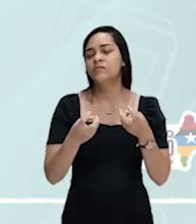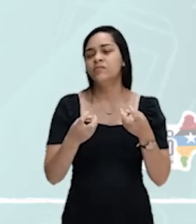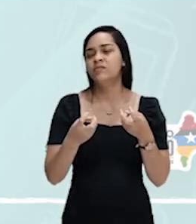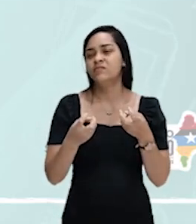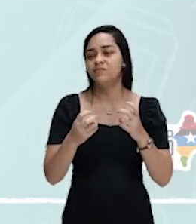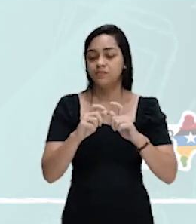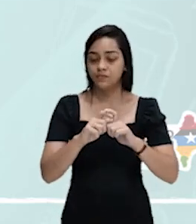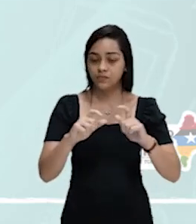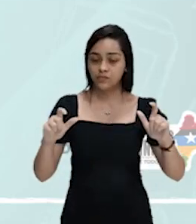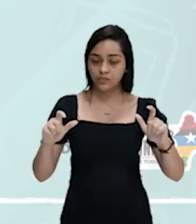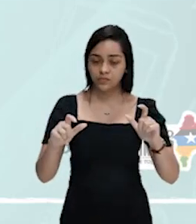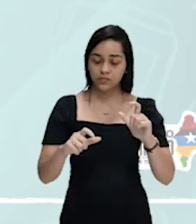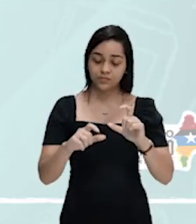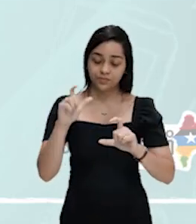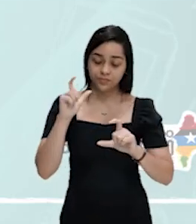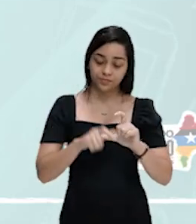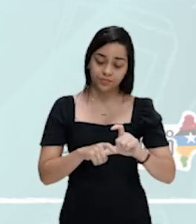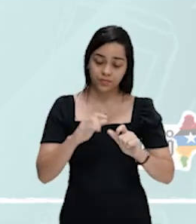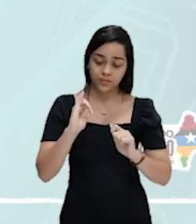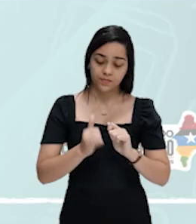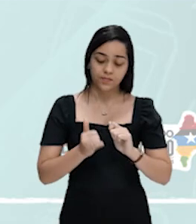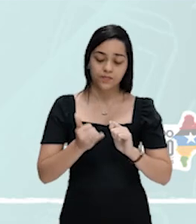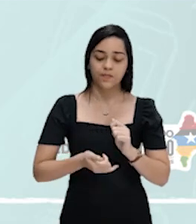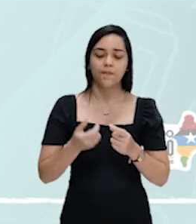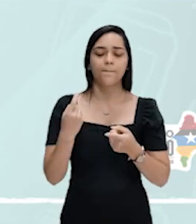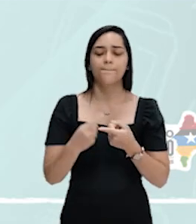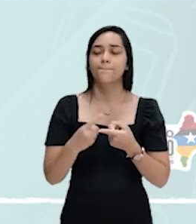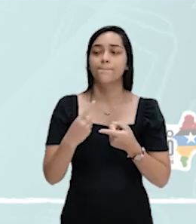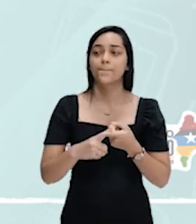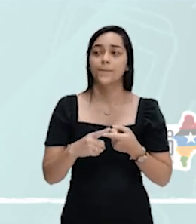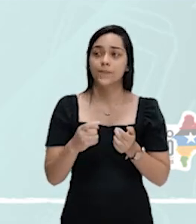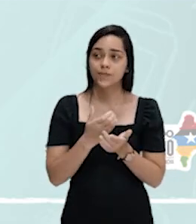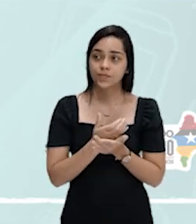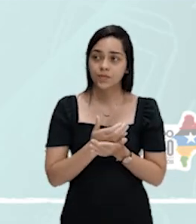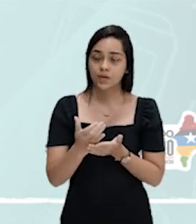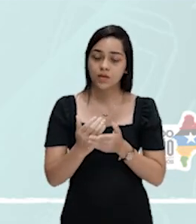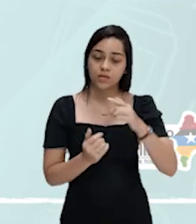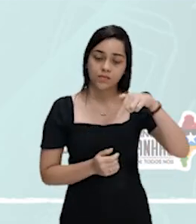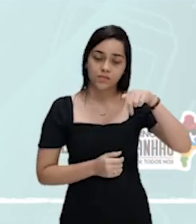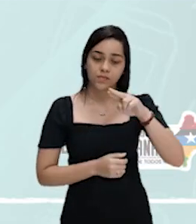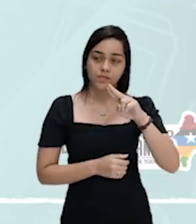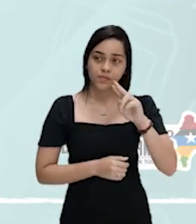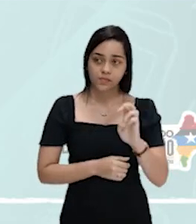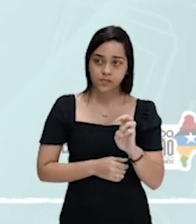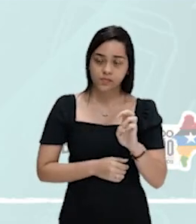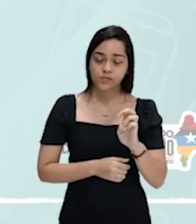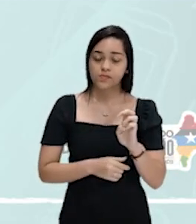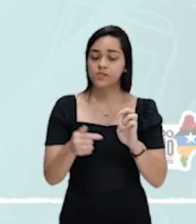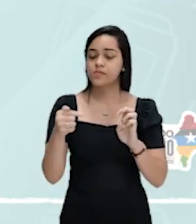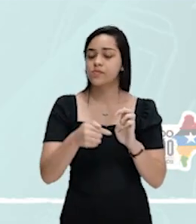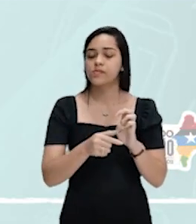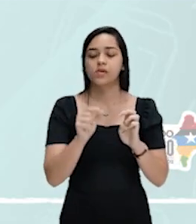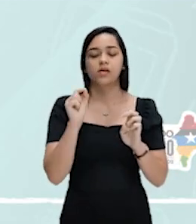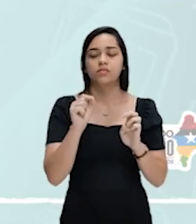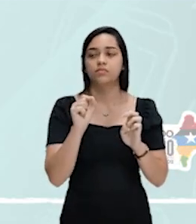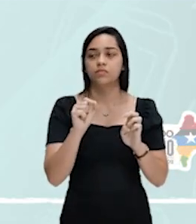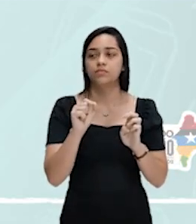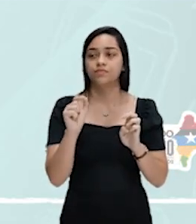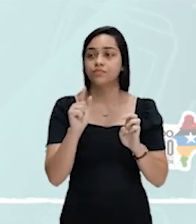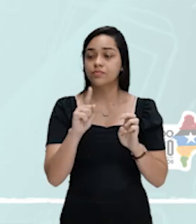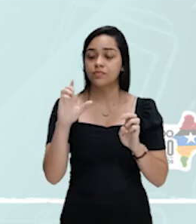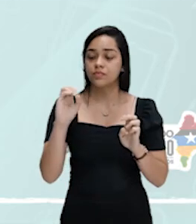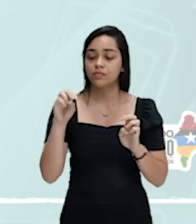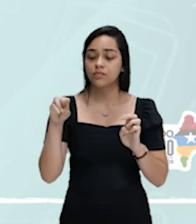uma oração subordinada adjetiva porque porque ela é iniciada pelo que porque não é